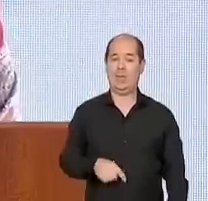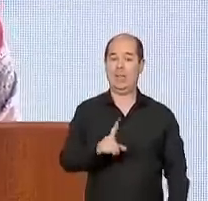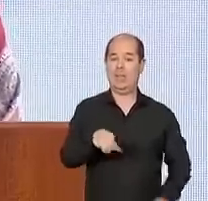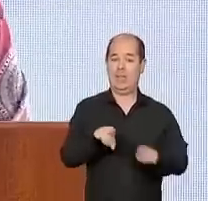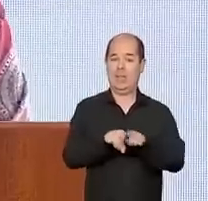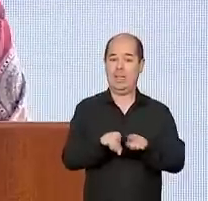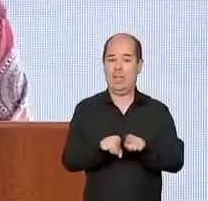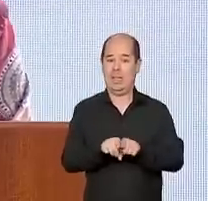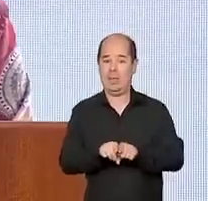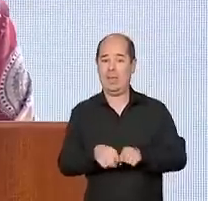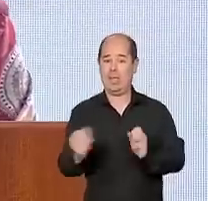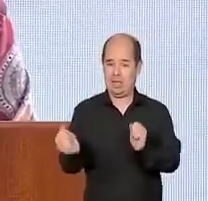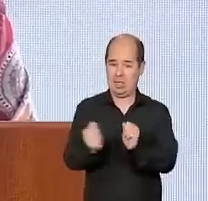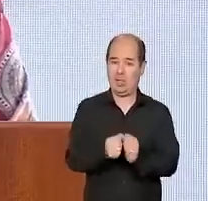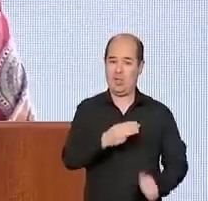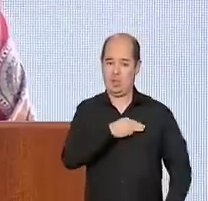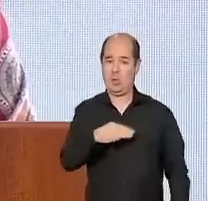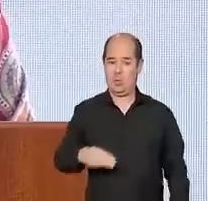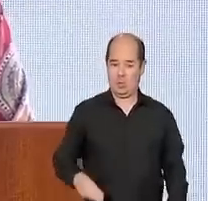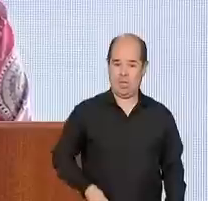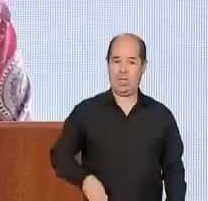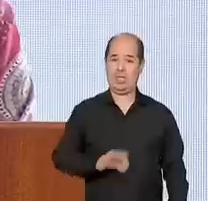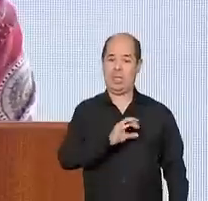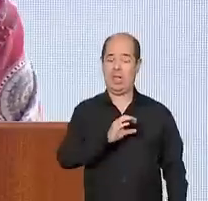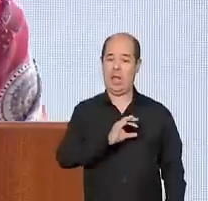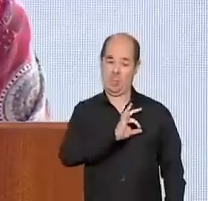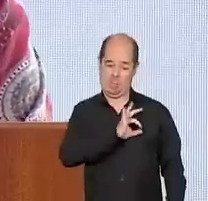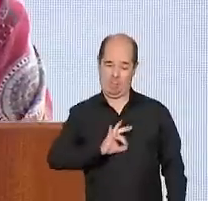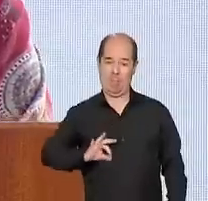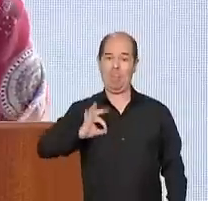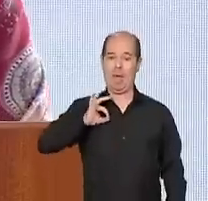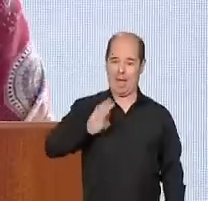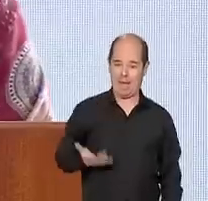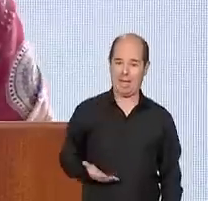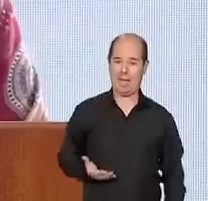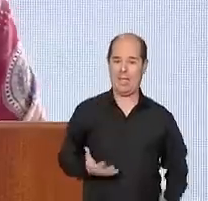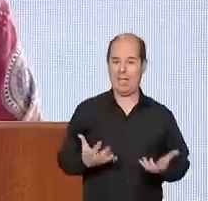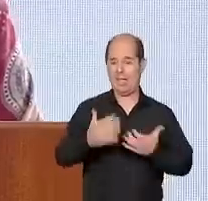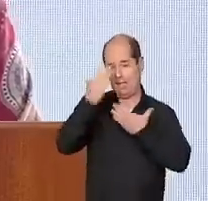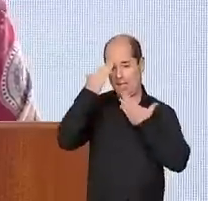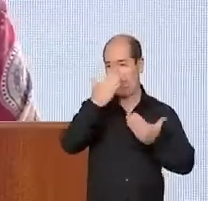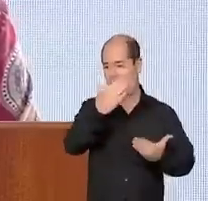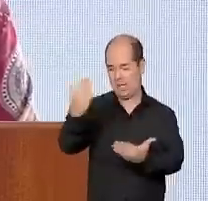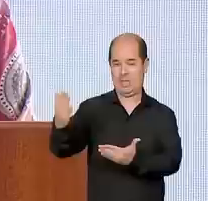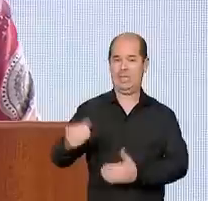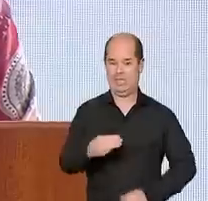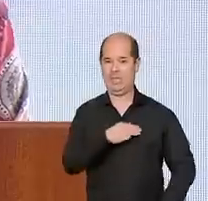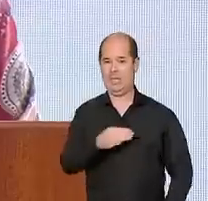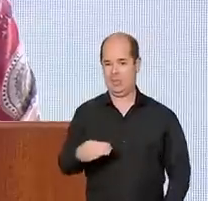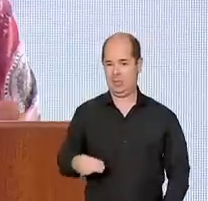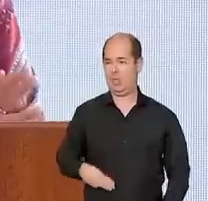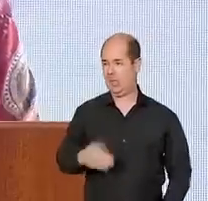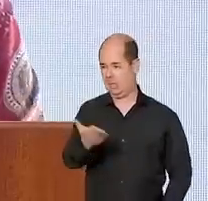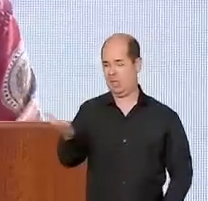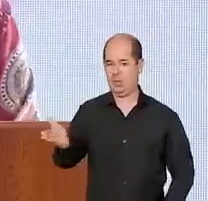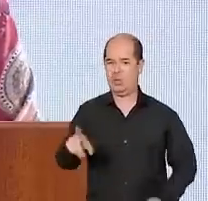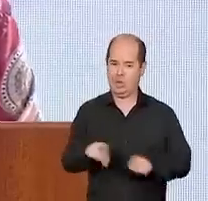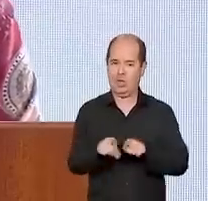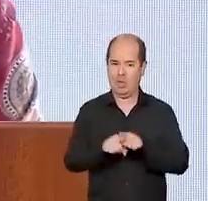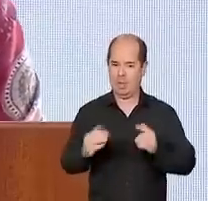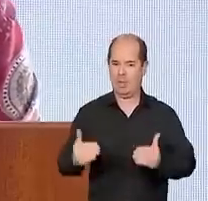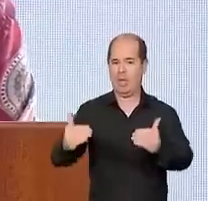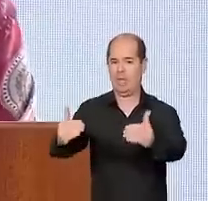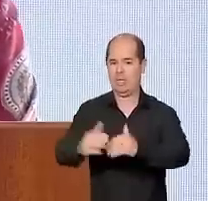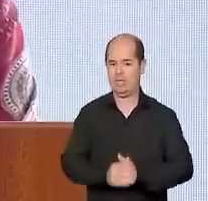ministra Marina da Silva, do Ambiente, que agradeço também sua presença, e de todo o ministério. Não vou fazer todas as